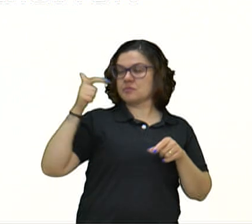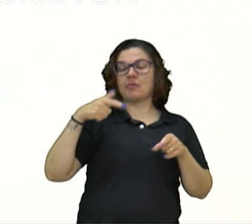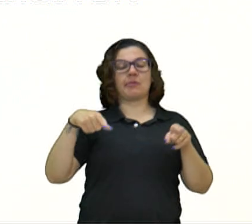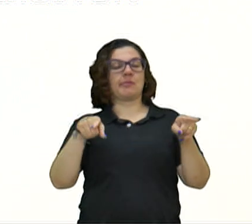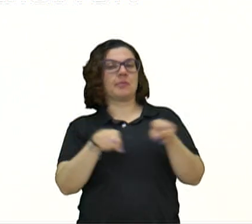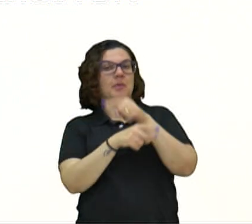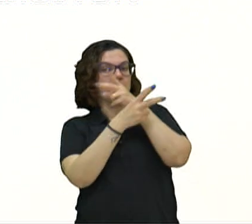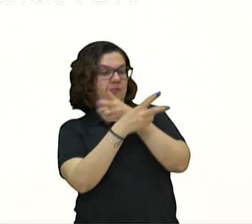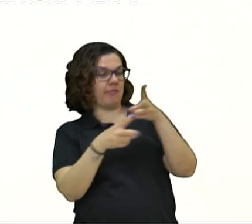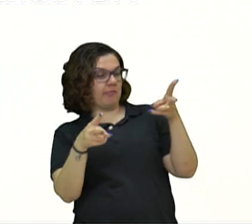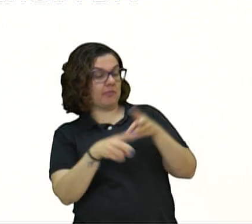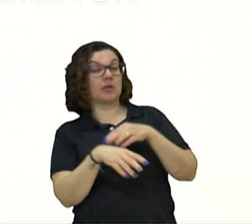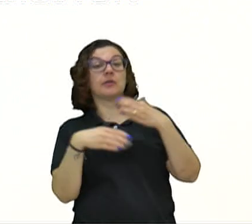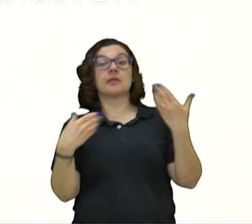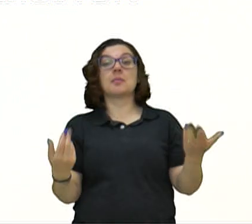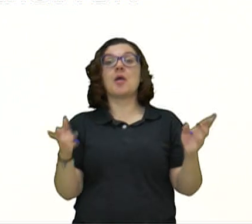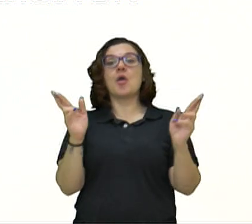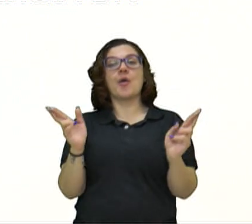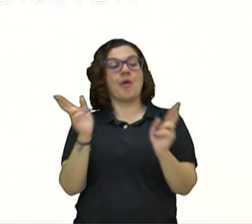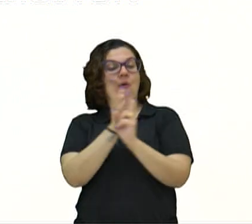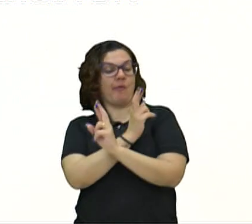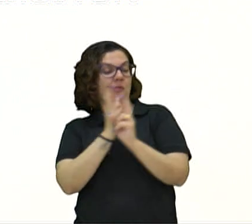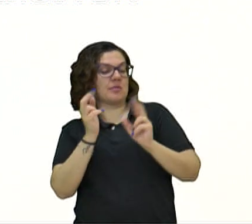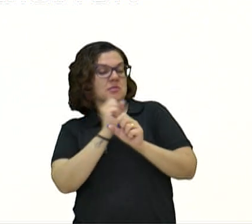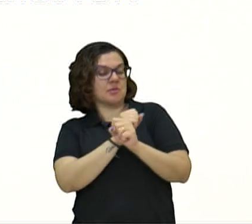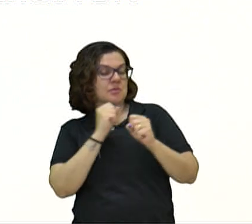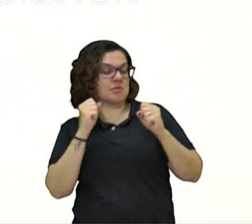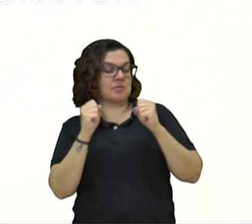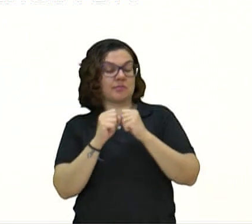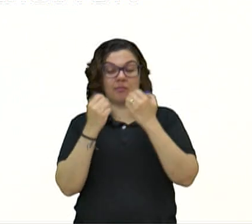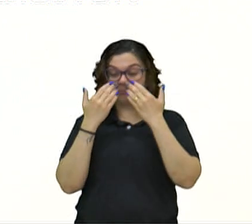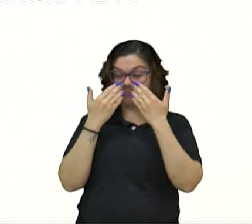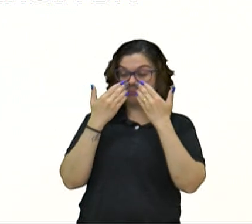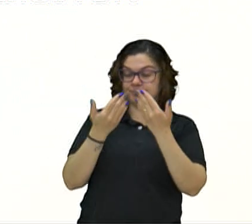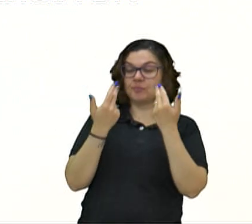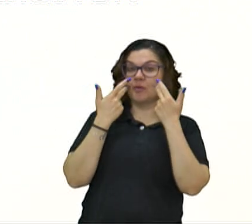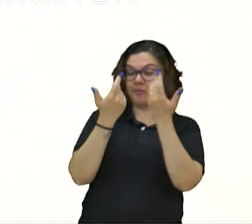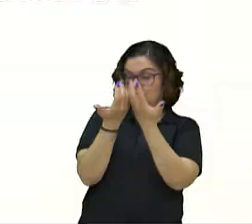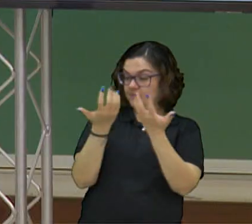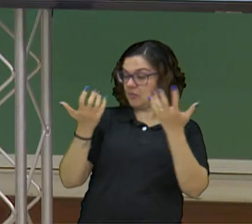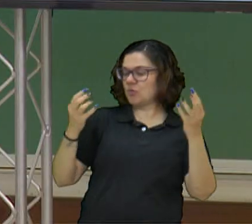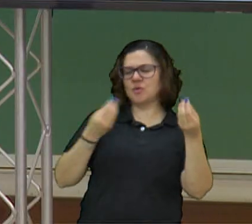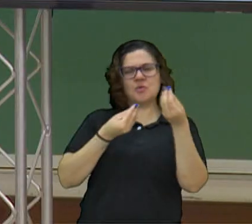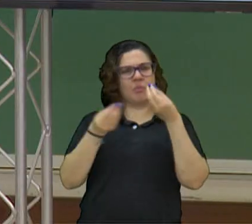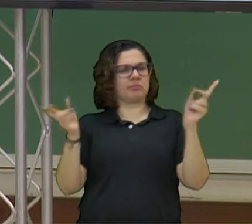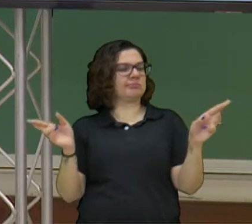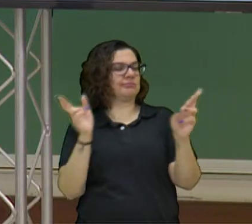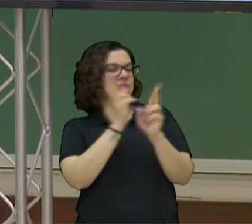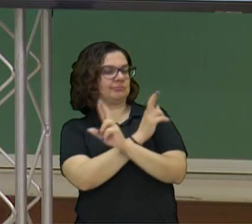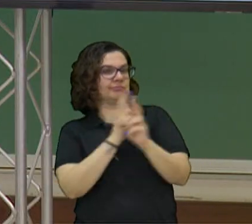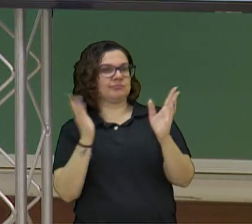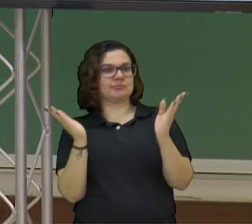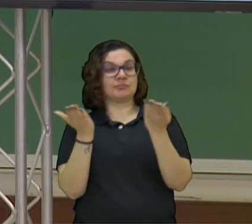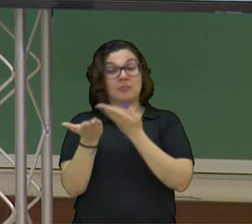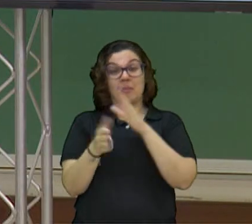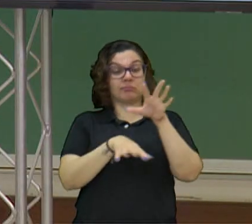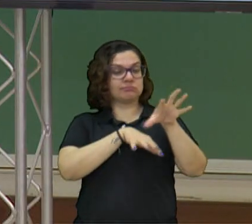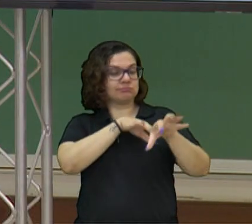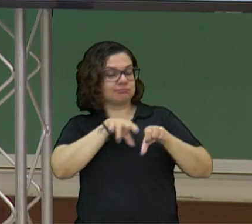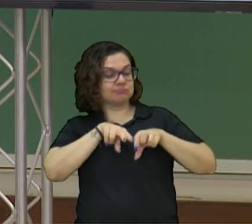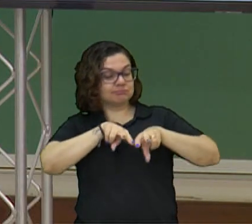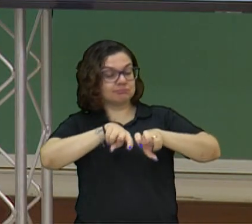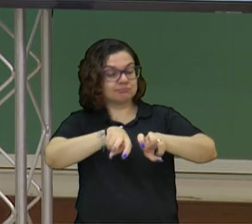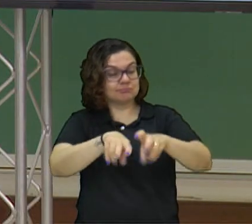e a relação da sociedade natureza frente a esses recursos naturais é de que forma é feita essa exploração